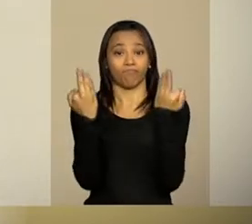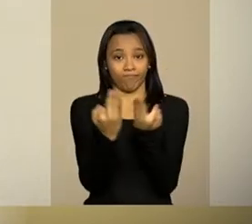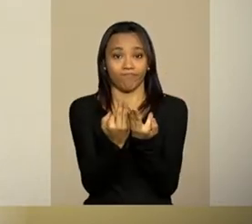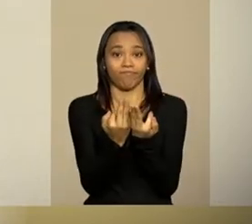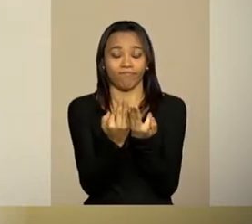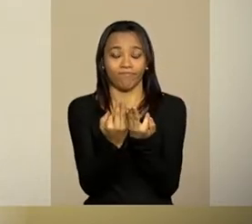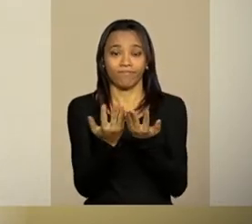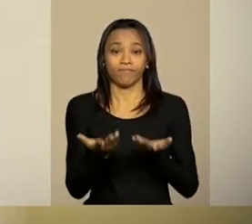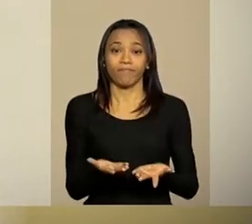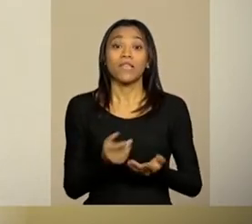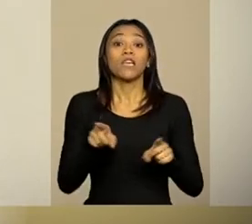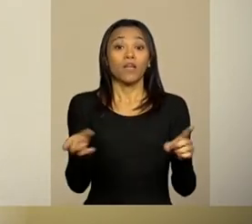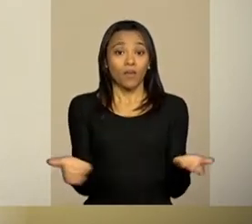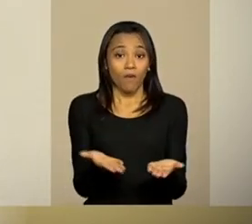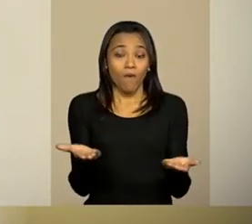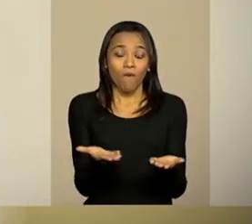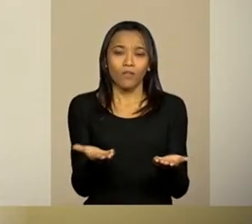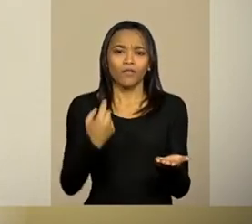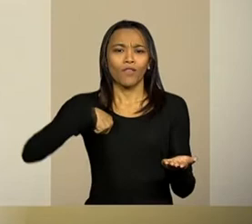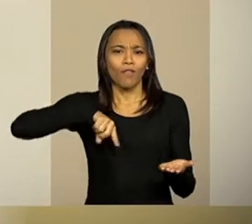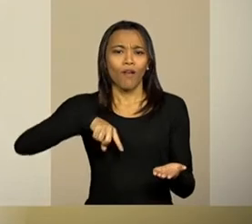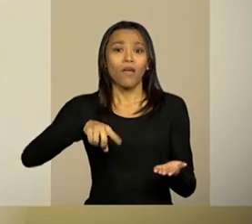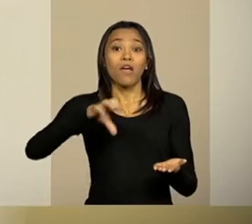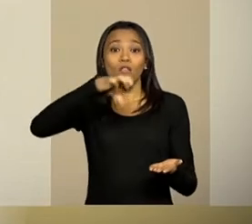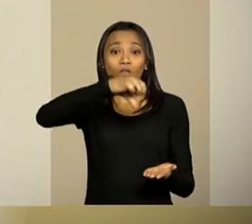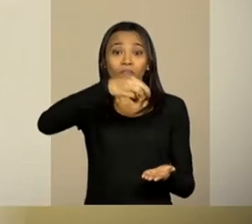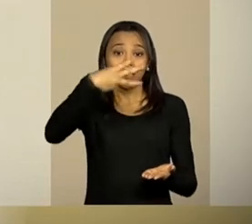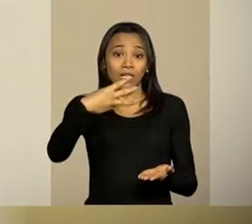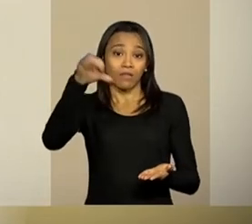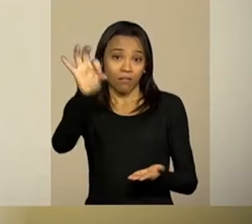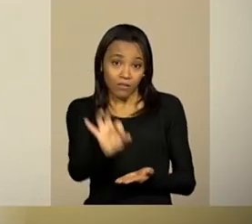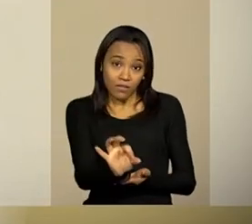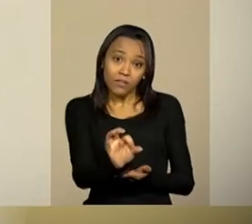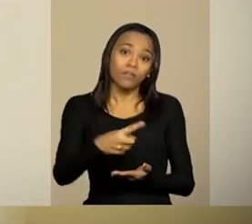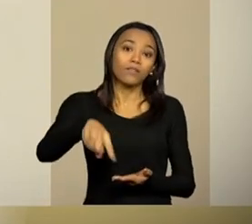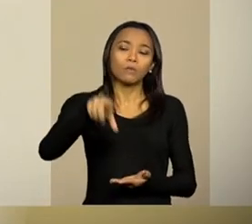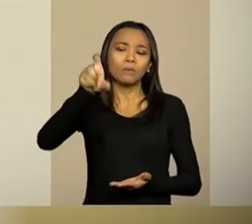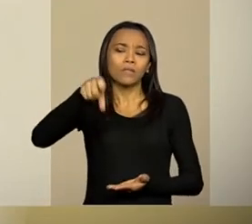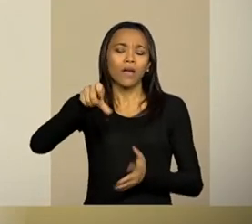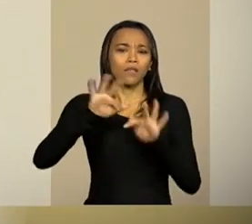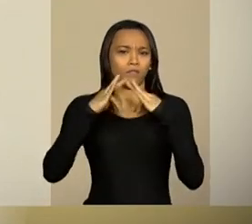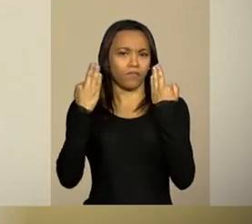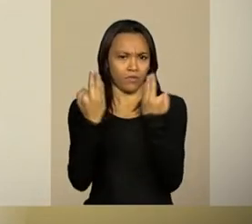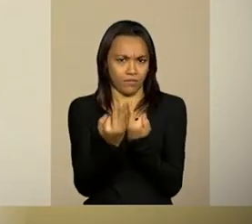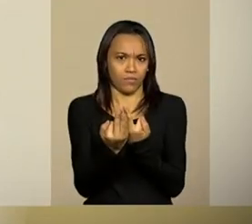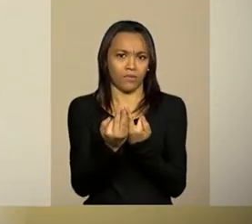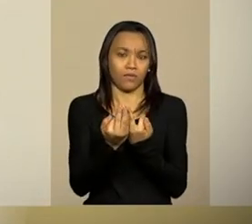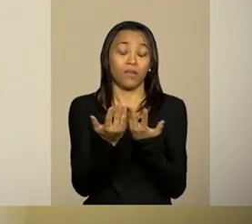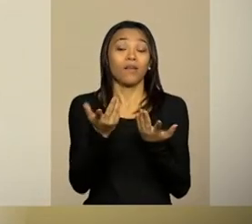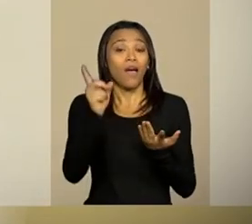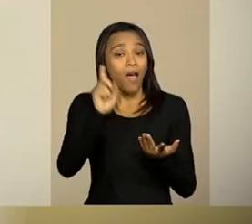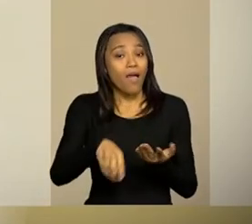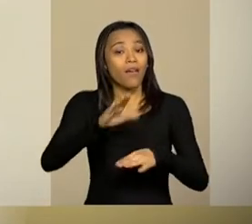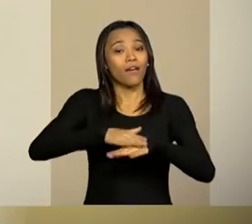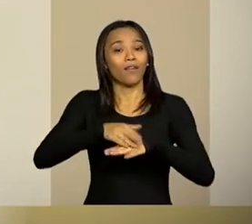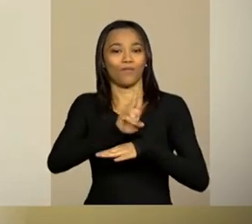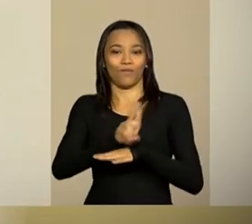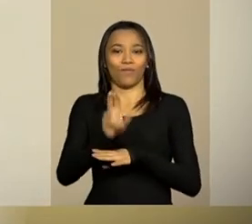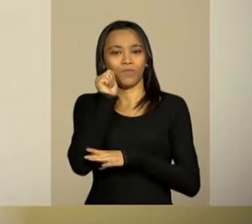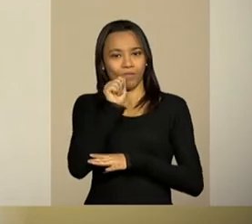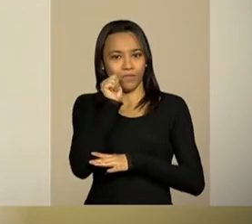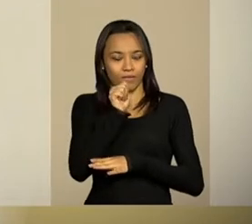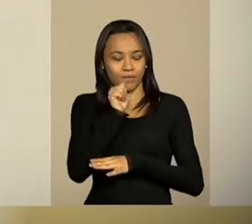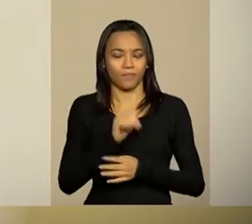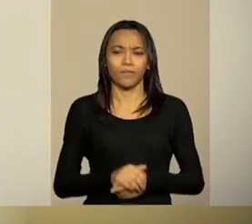do cartão do Bolsa Família e hoje Luciano 93 por cento dos cartões do Bolsa Família estão no nome